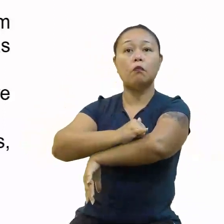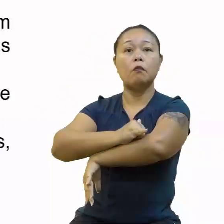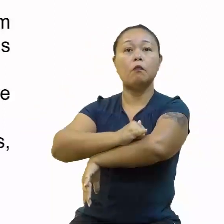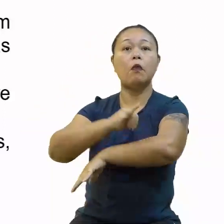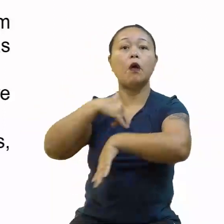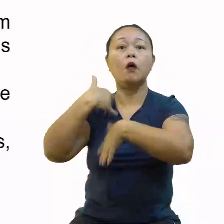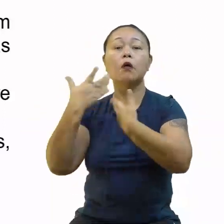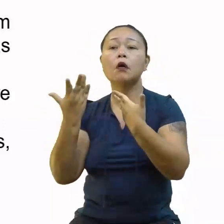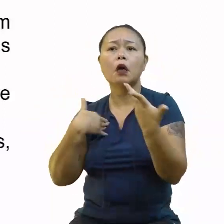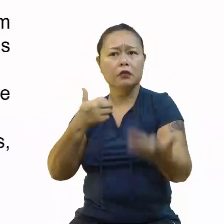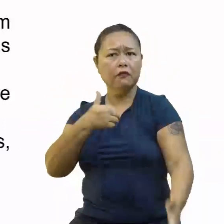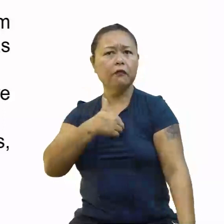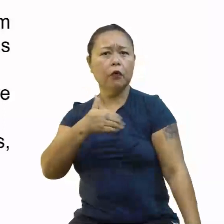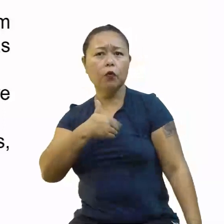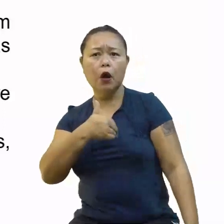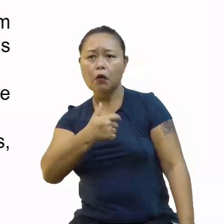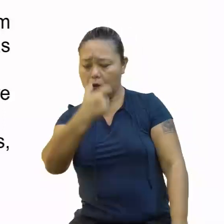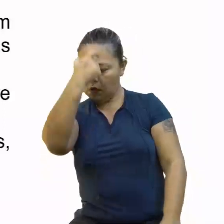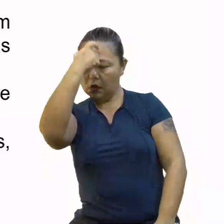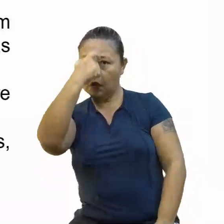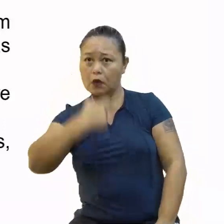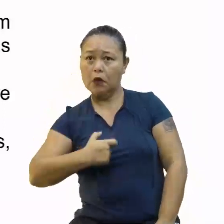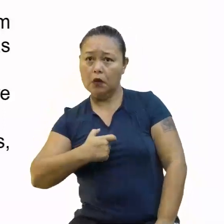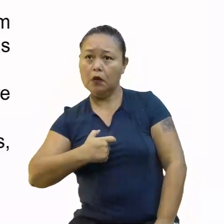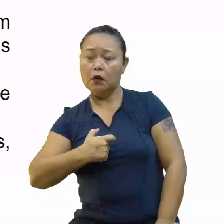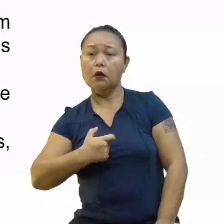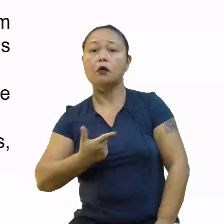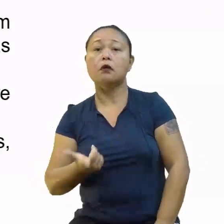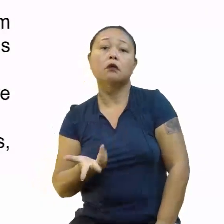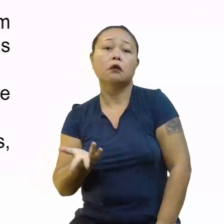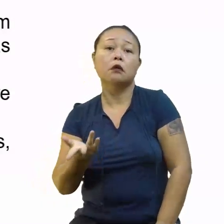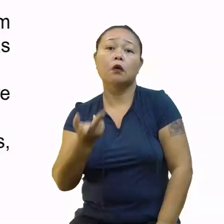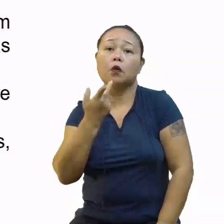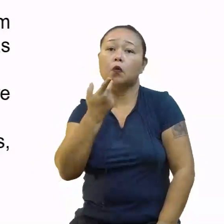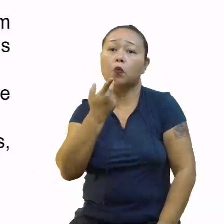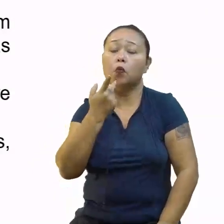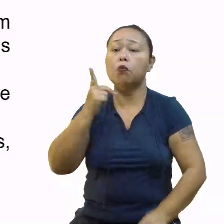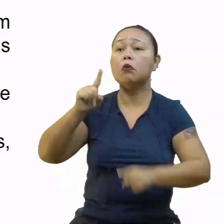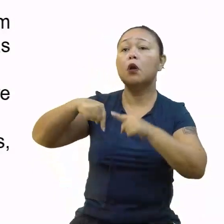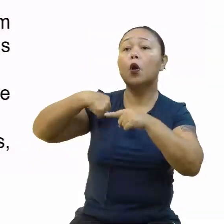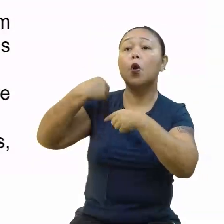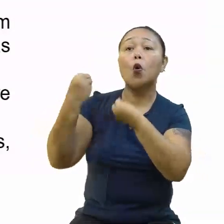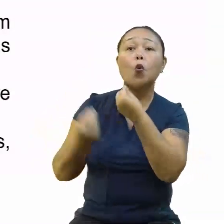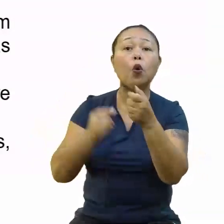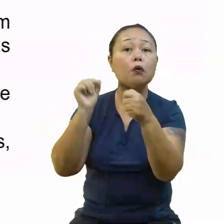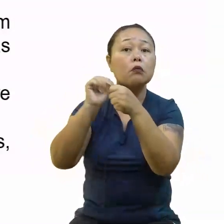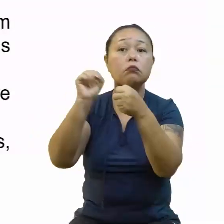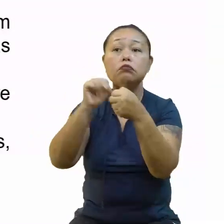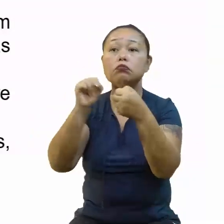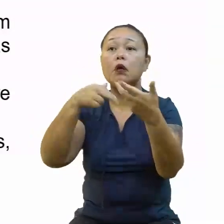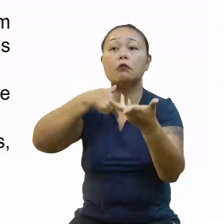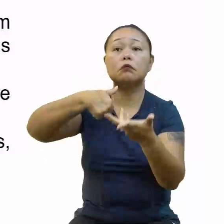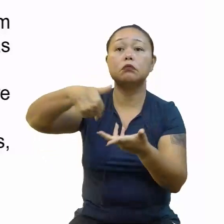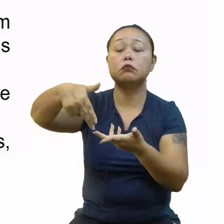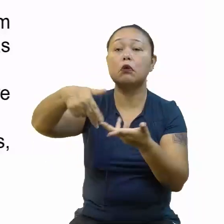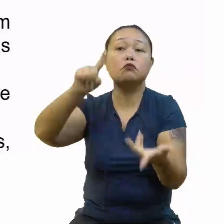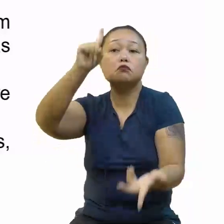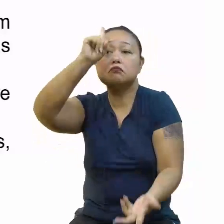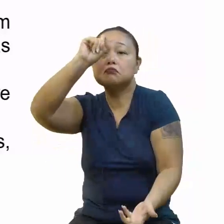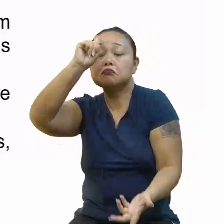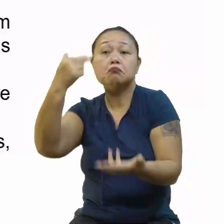do preconceito contra a pessoa? Ele fala sobre o desempenho na realização das atividades